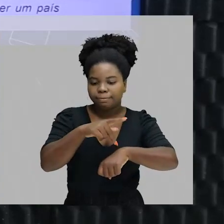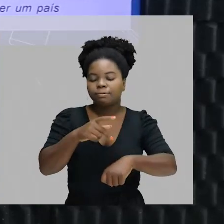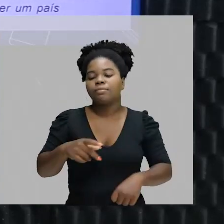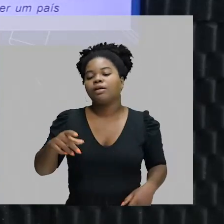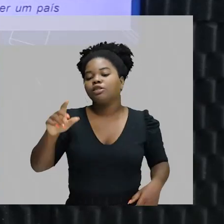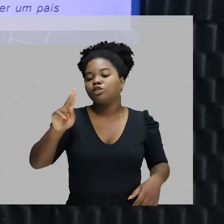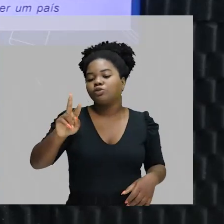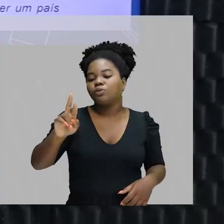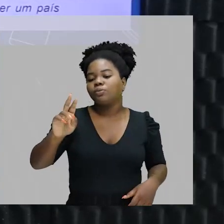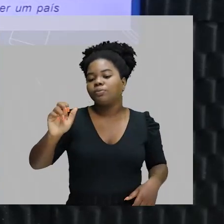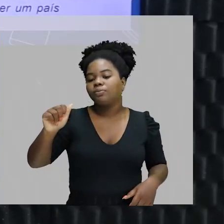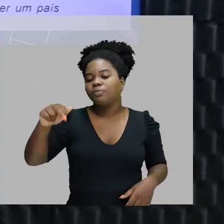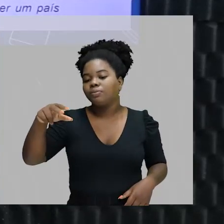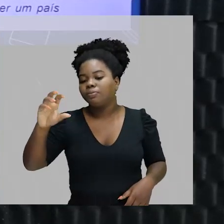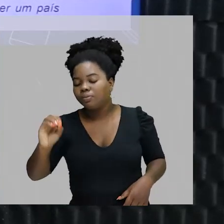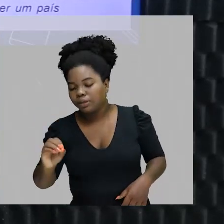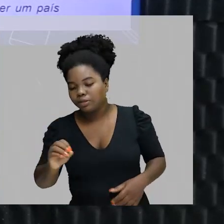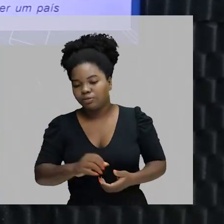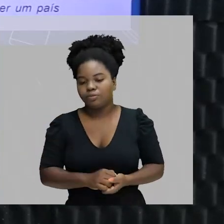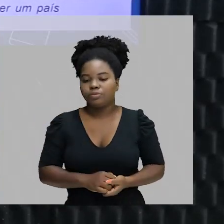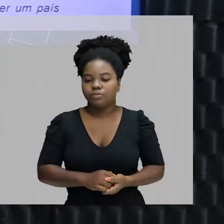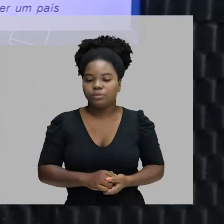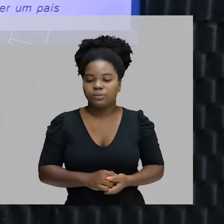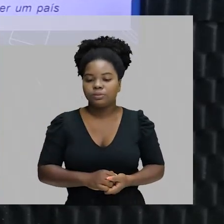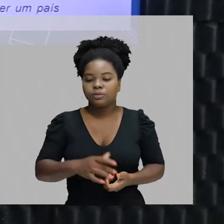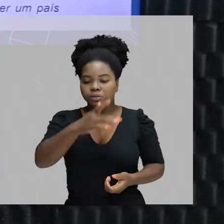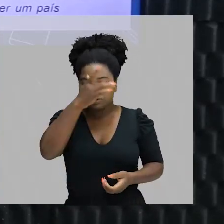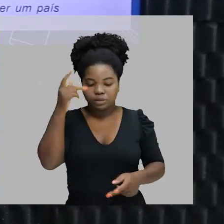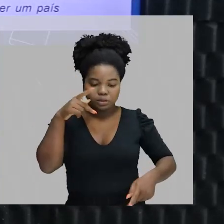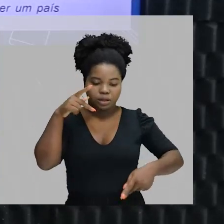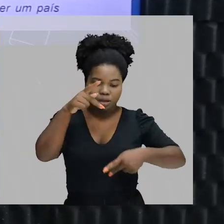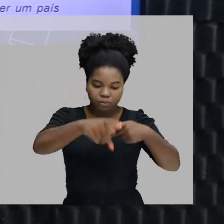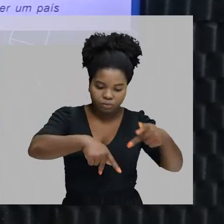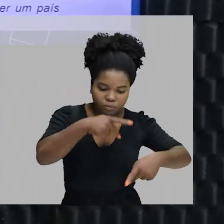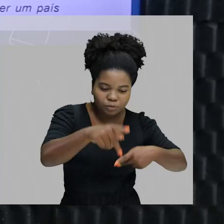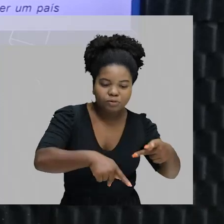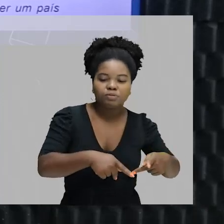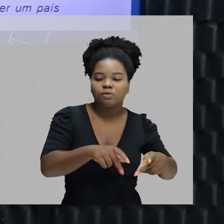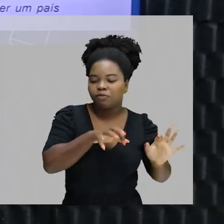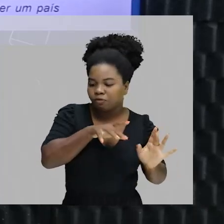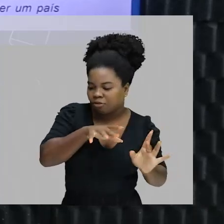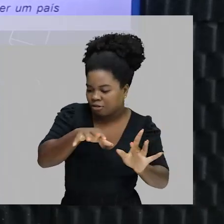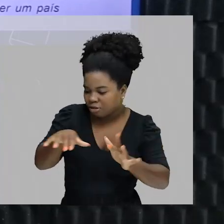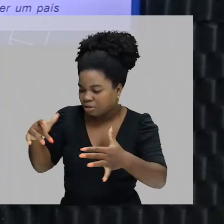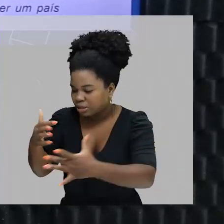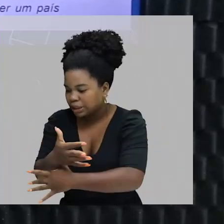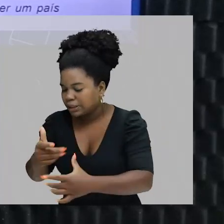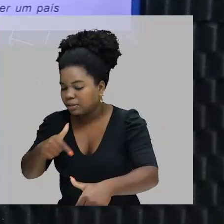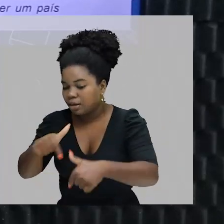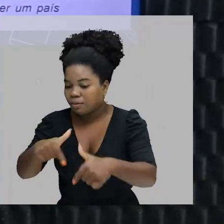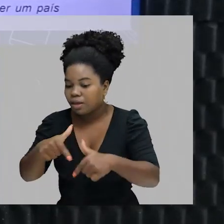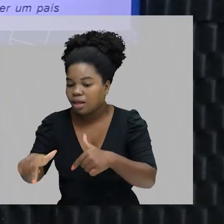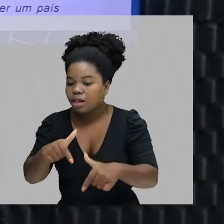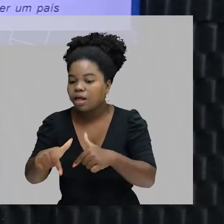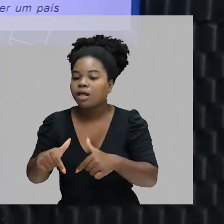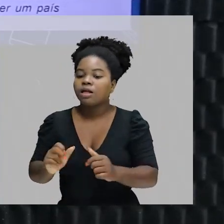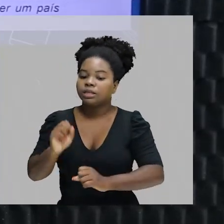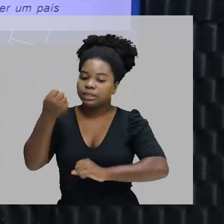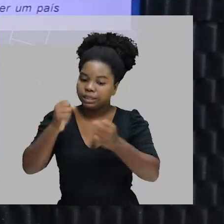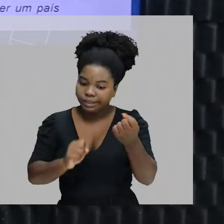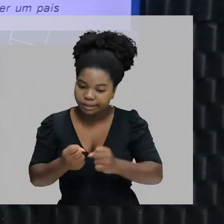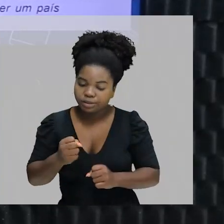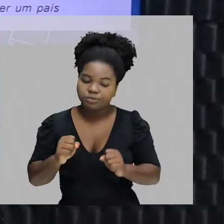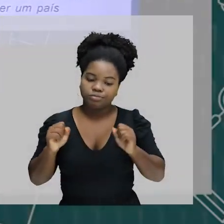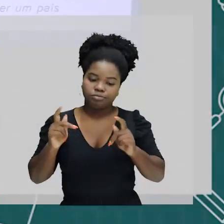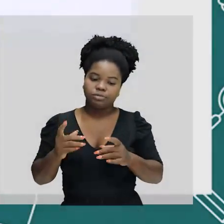da população brasileira agora já vai residir nas cidades, trabalhando na indústria e no terceiro setor, que é o